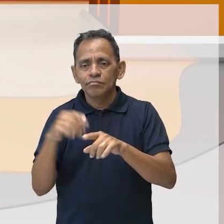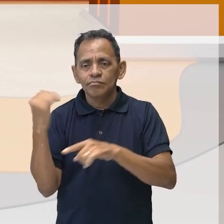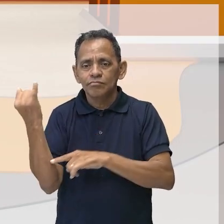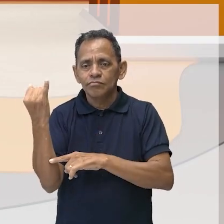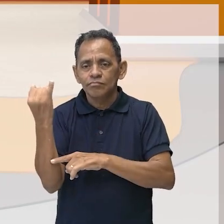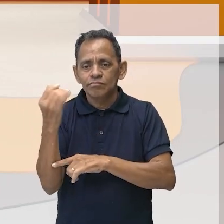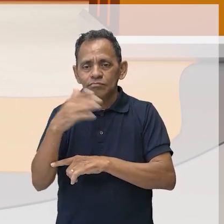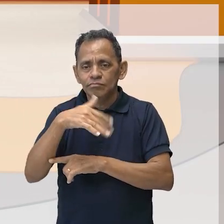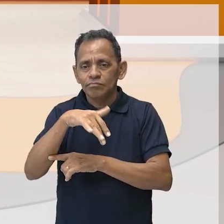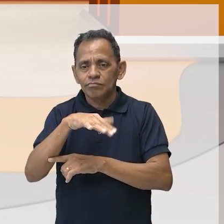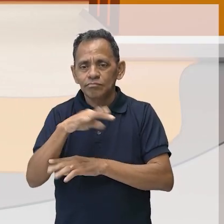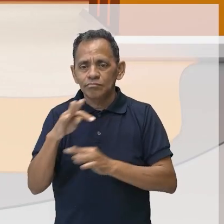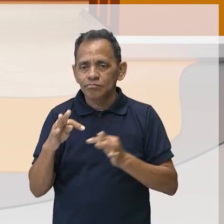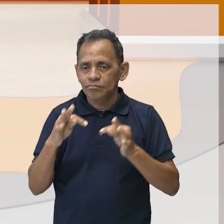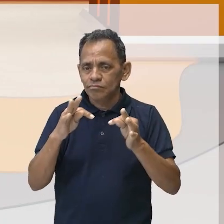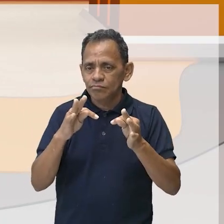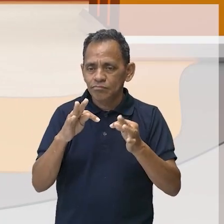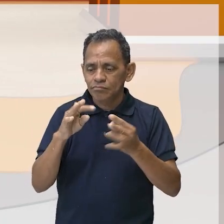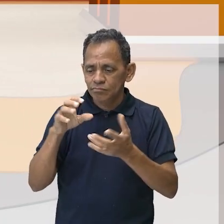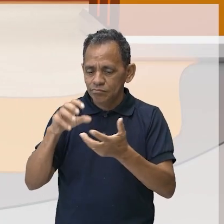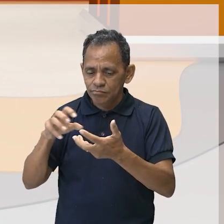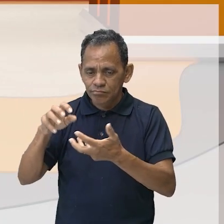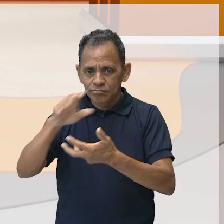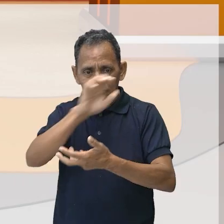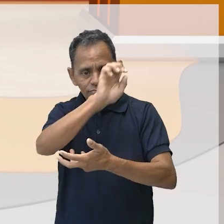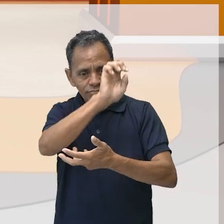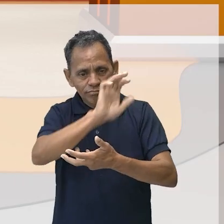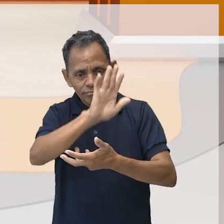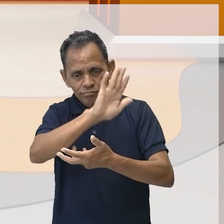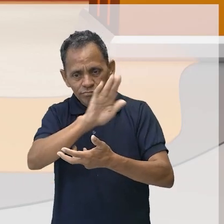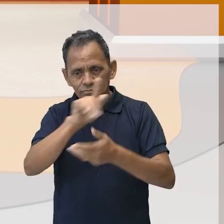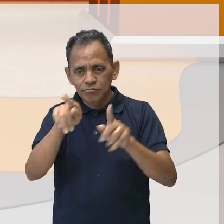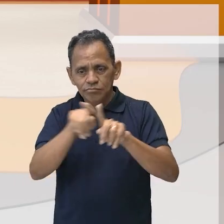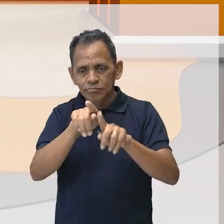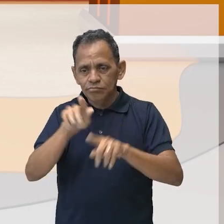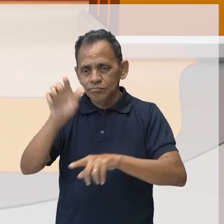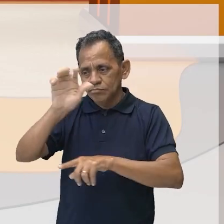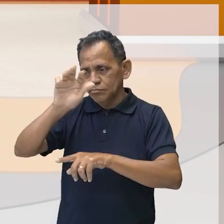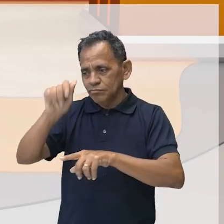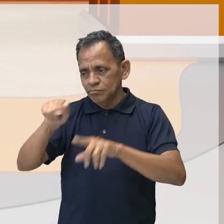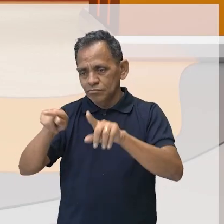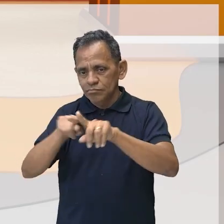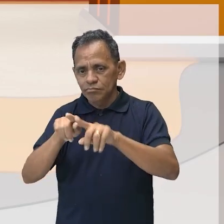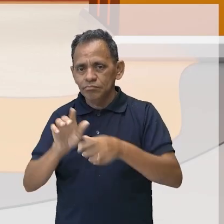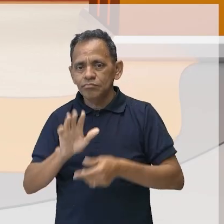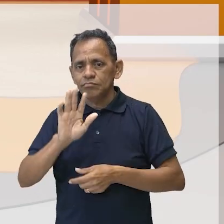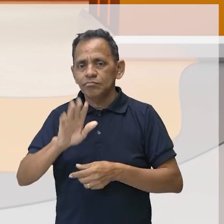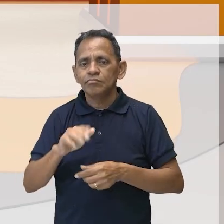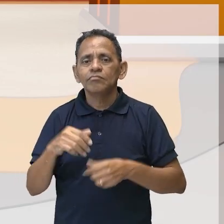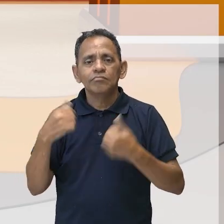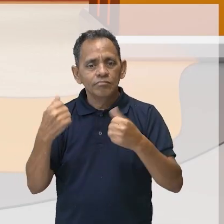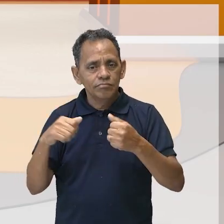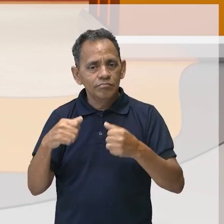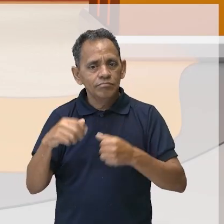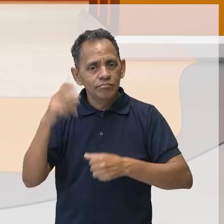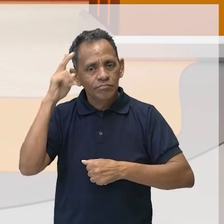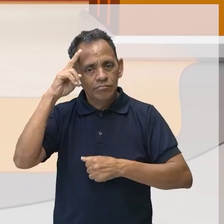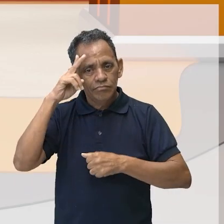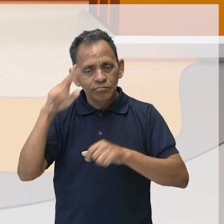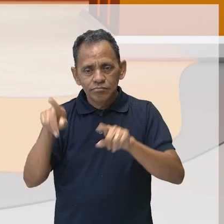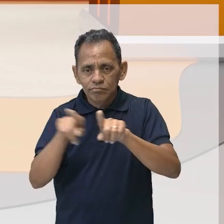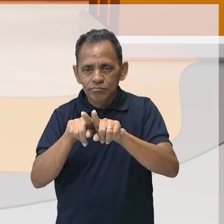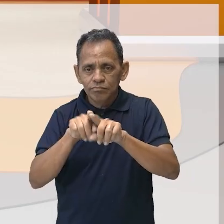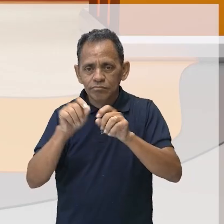parte tecnológica, tanto no continente europeu quanto no continente asiático, mas também não podemos esquecer sobre o que